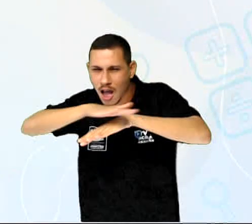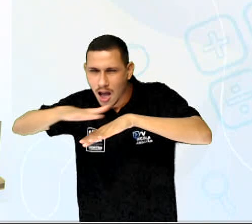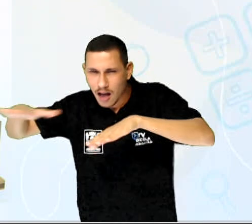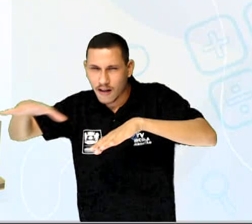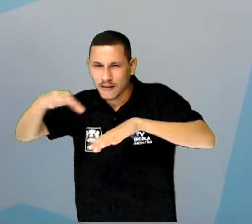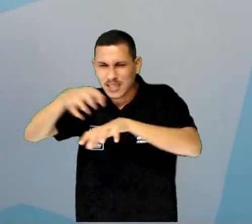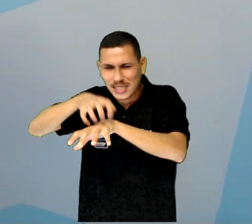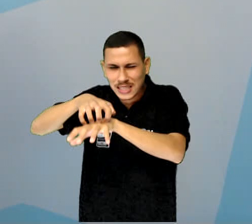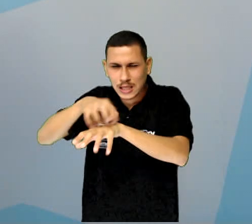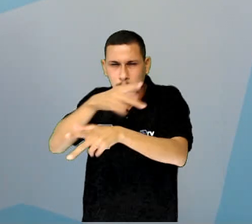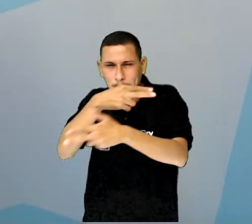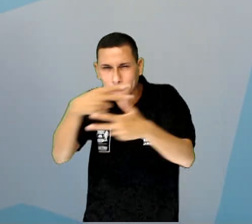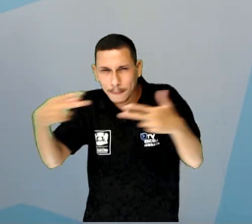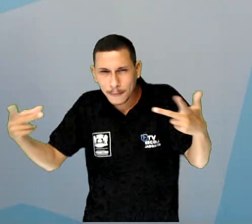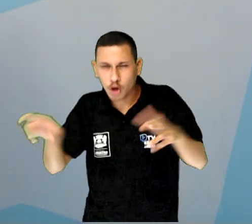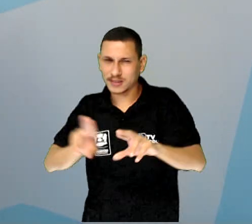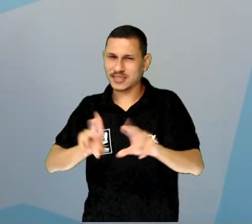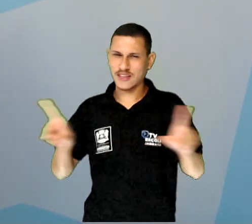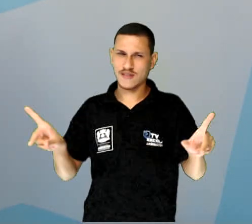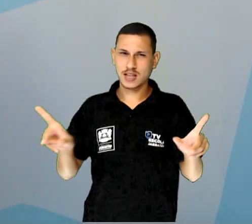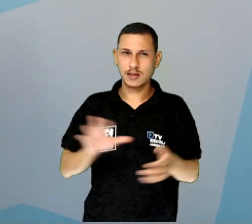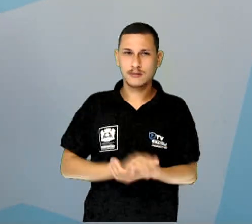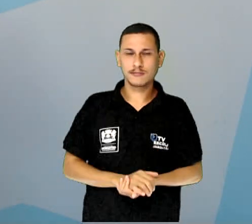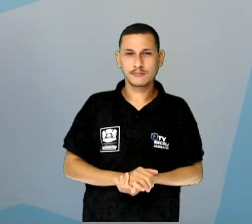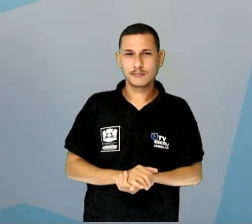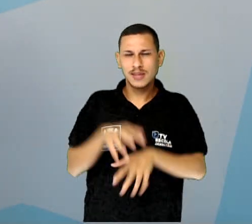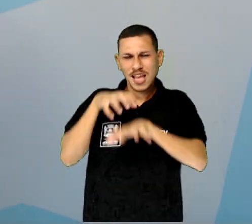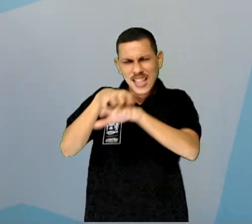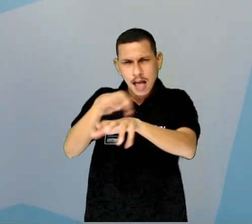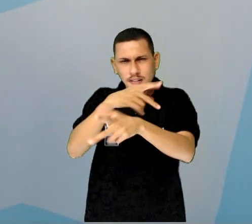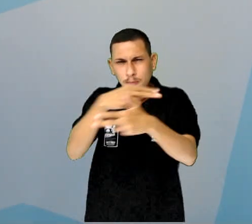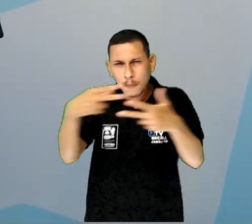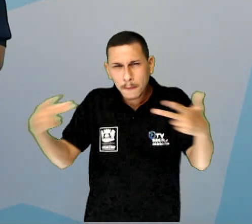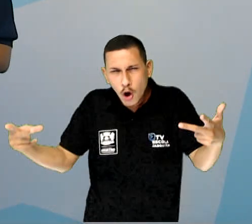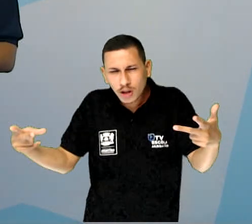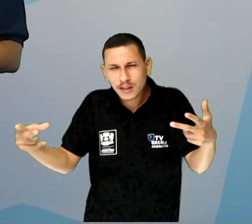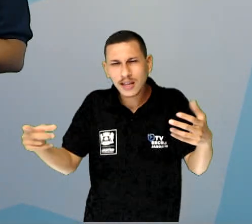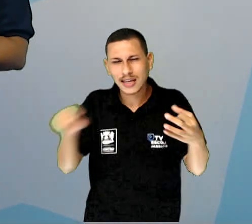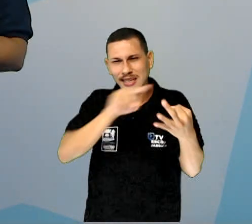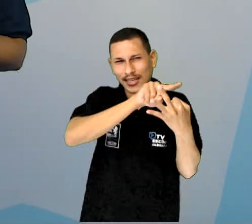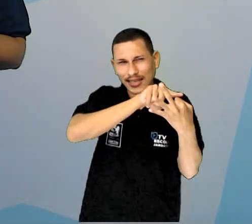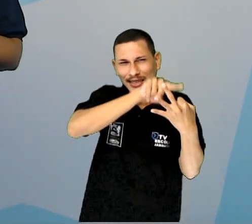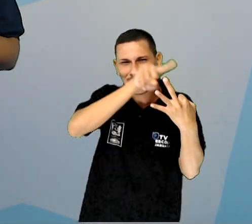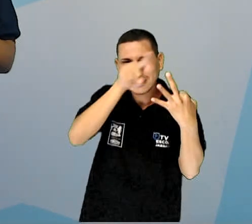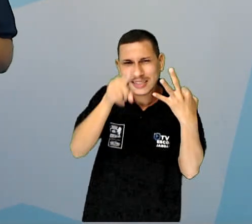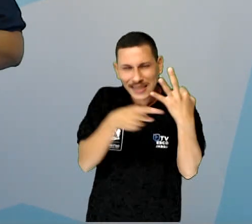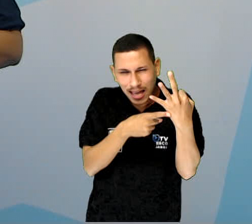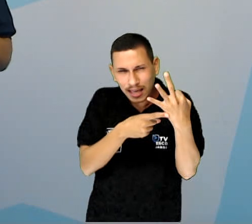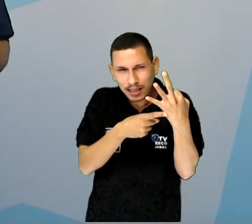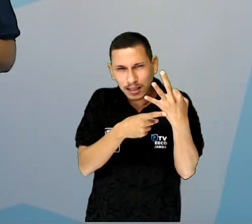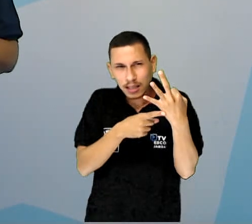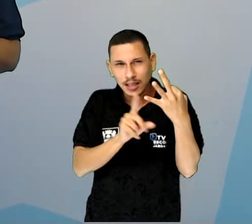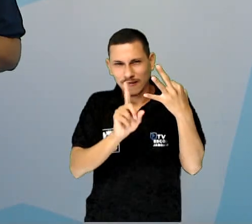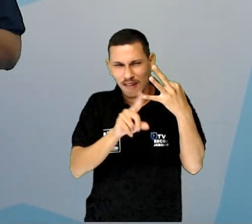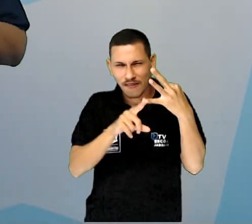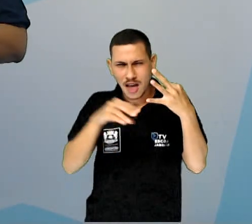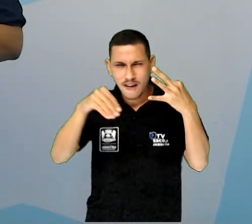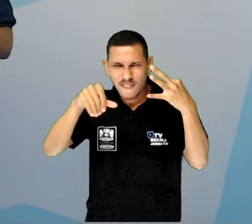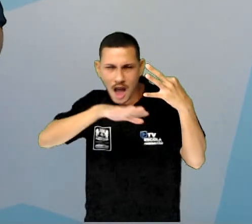transportes. Os transportes são divididos basicamente em